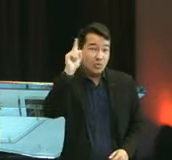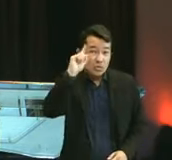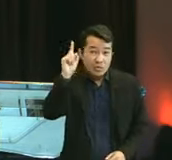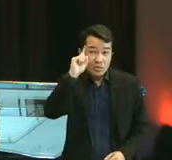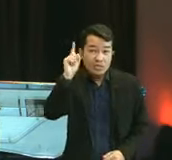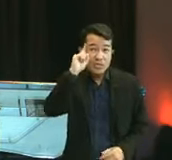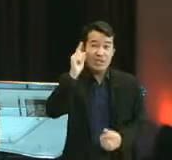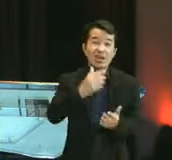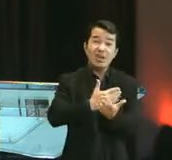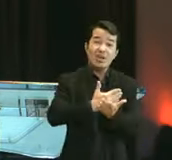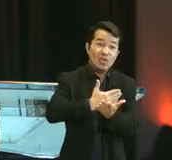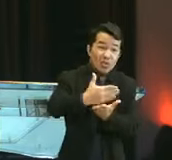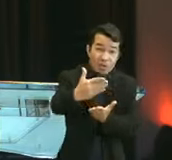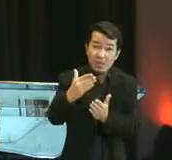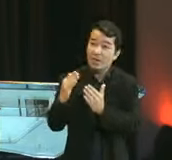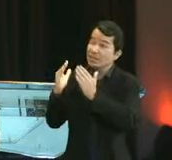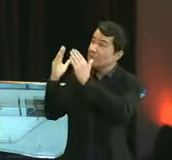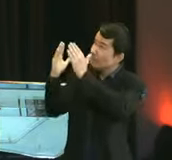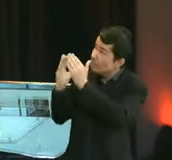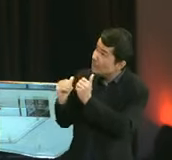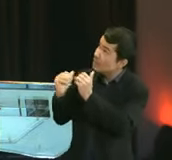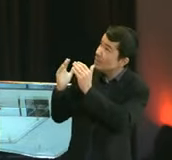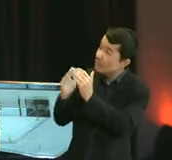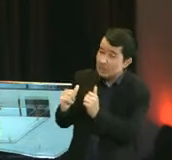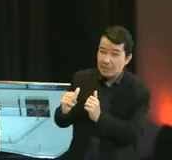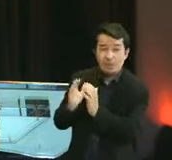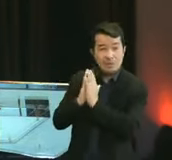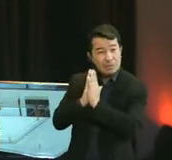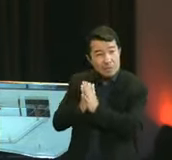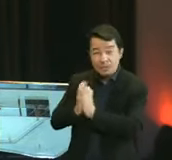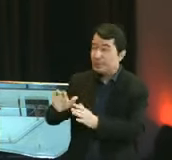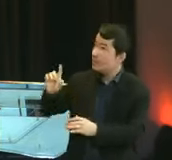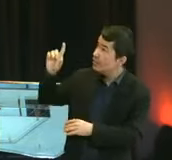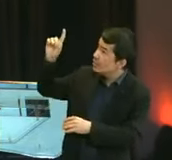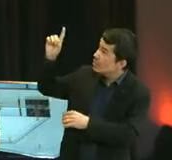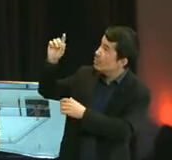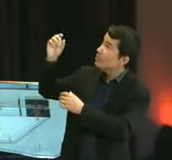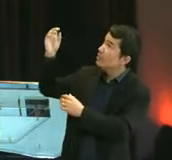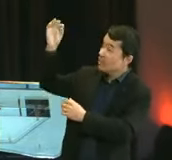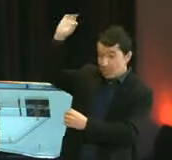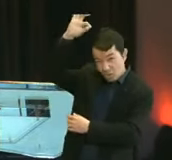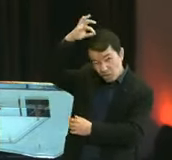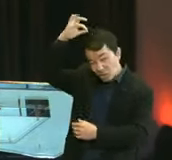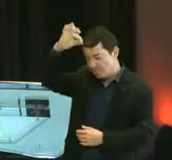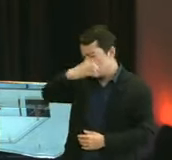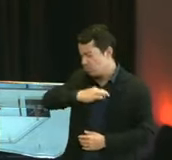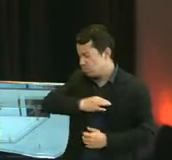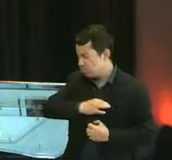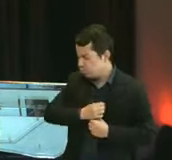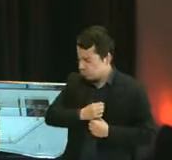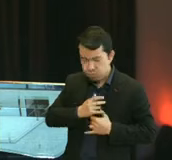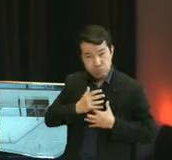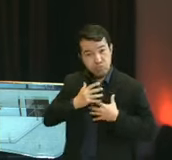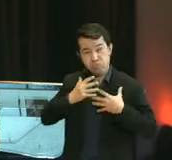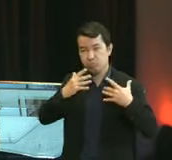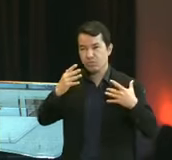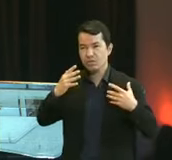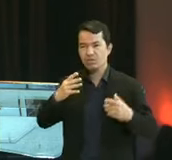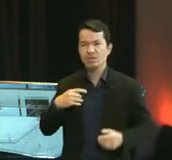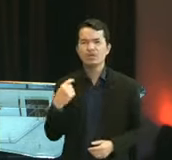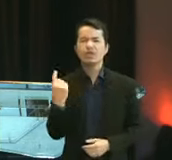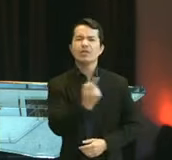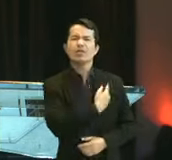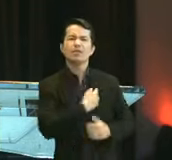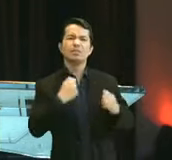Deus que Ele nos enche do Espírito Santo. Você precisa estar cheio do Espírito Santo para enfrentar um dia pesado de